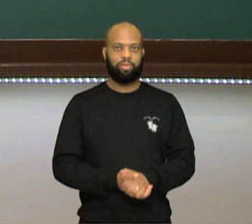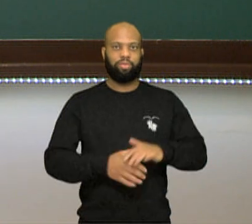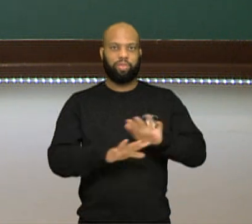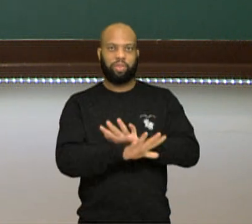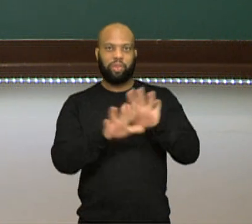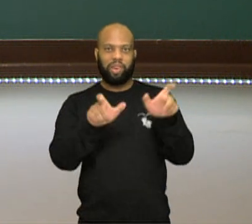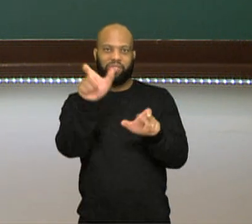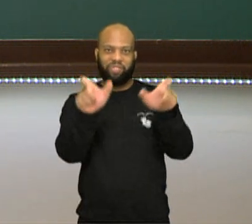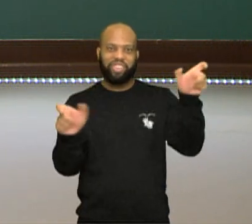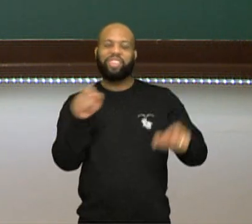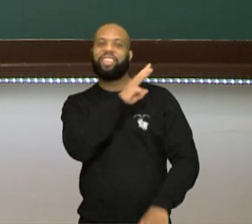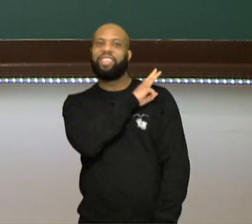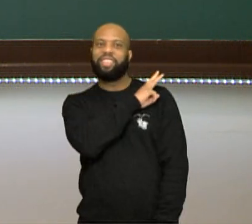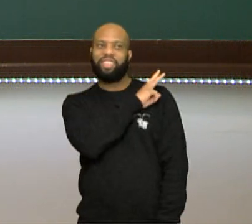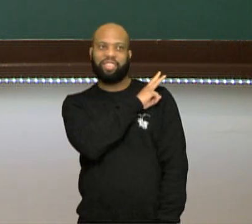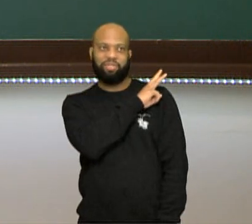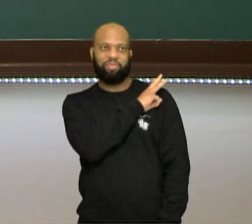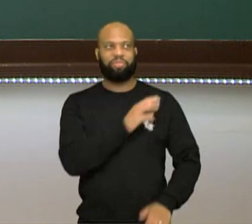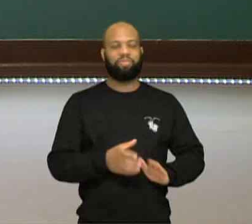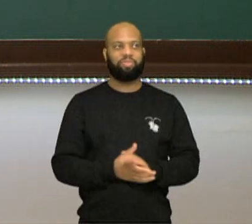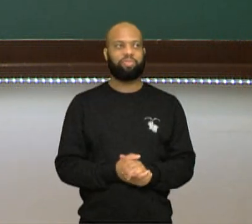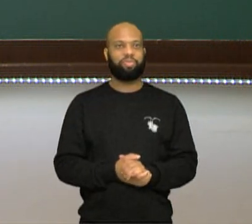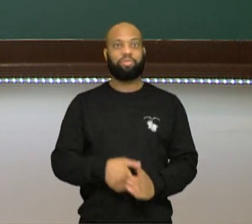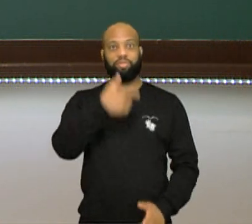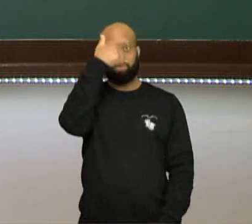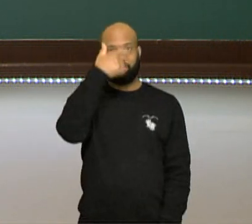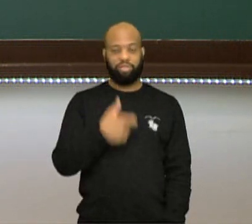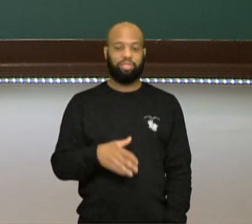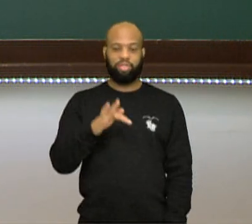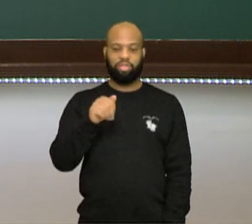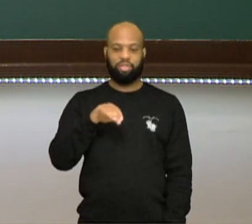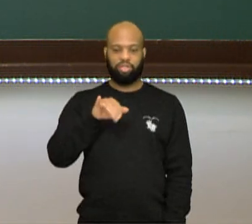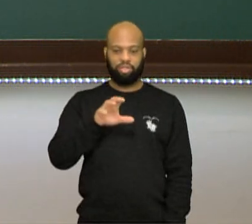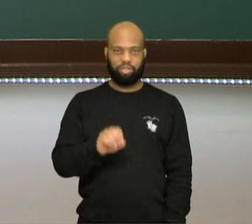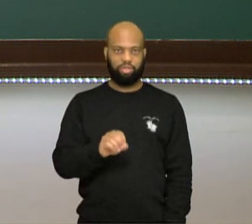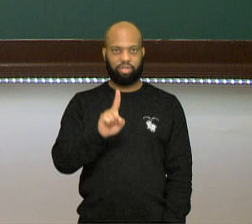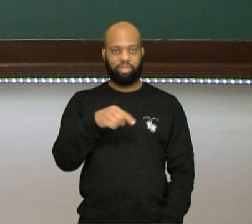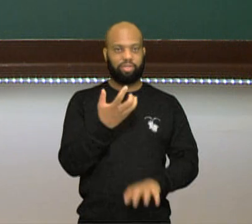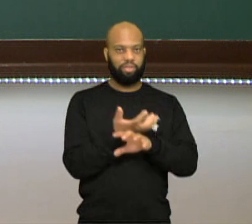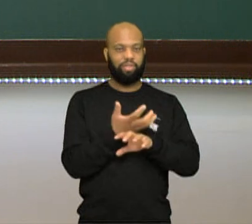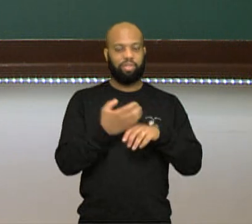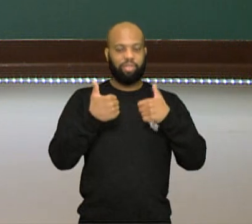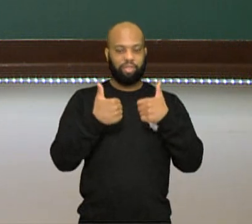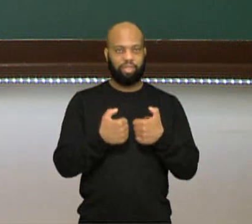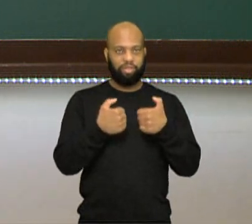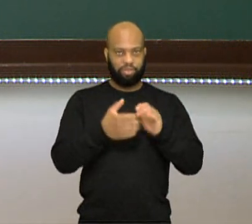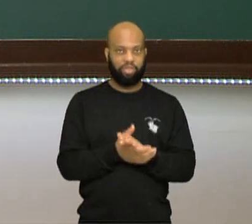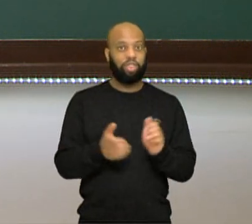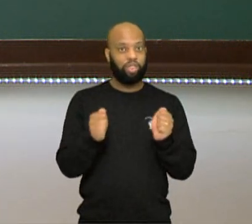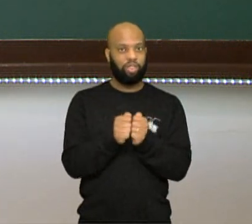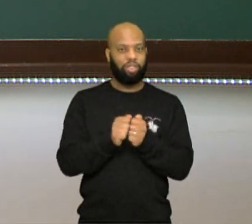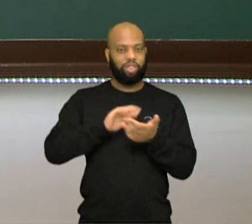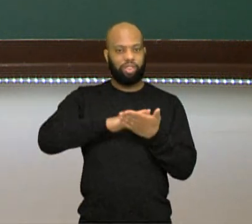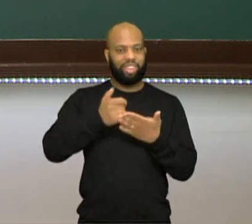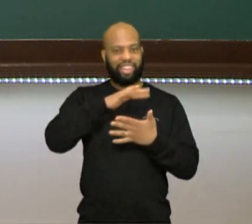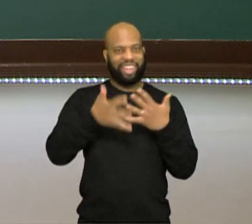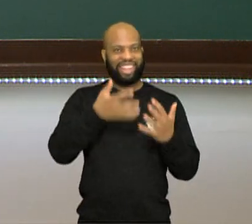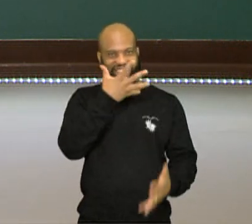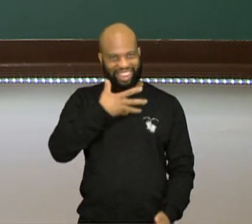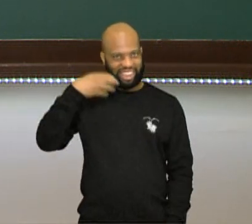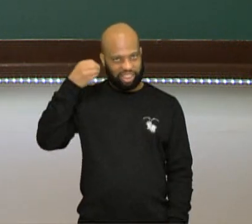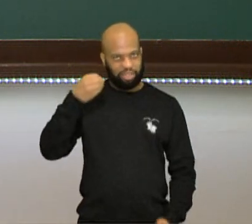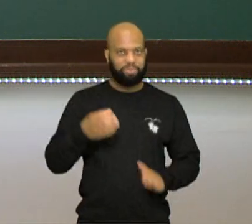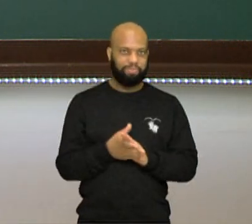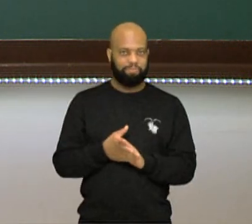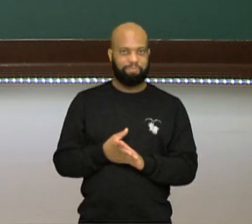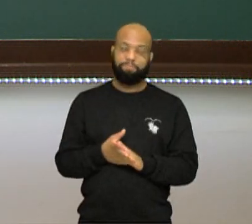Olá, galera do terceiro ano do ensino médio. Aqui é o professor Fábio Luiz de Souza, da disciplina de Física. Ao meu lado aqui o Natan,